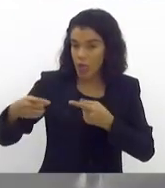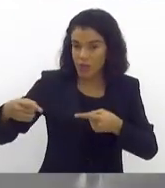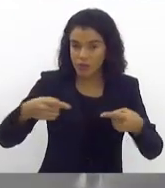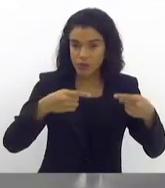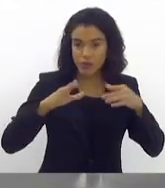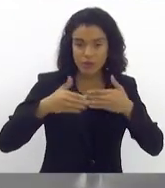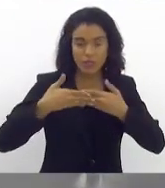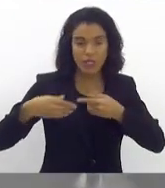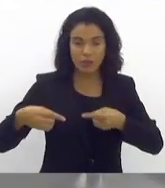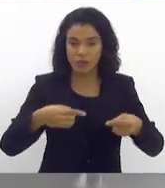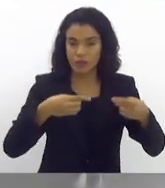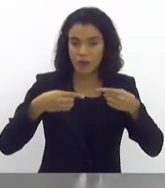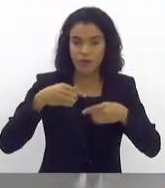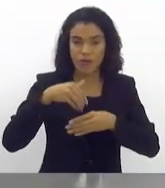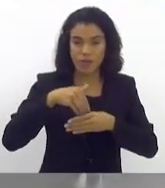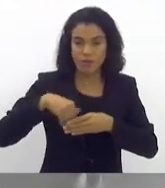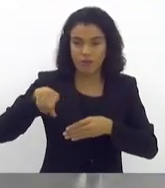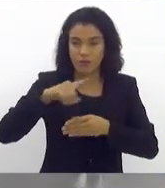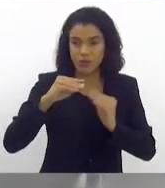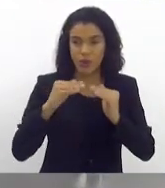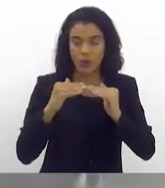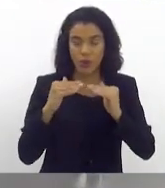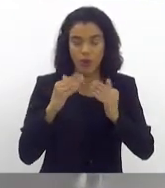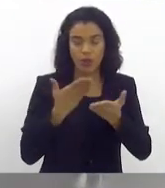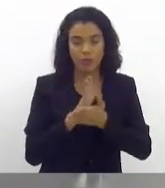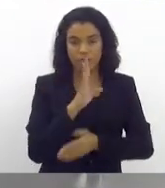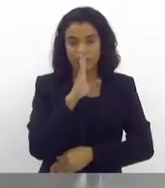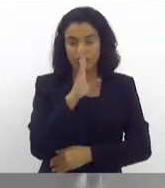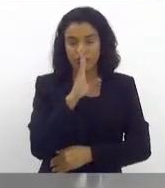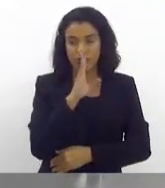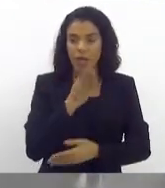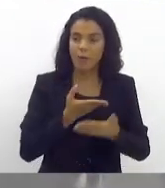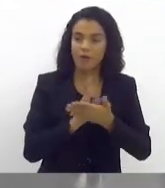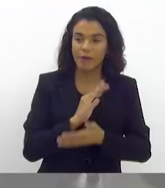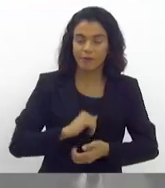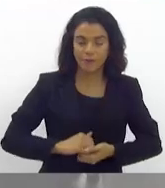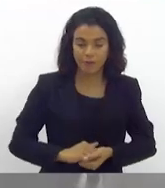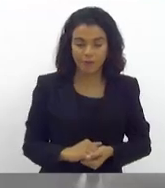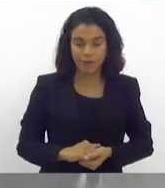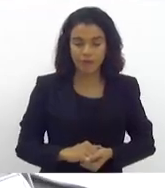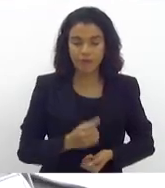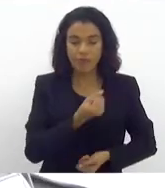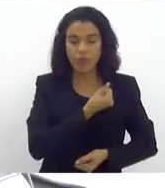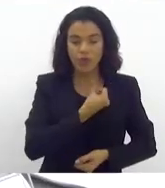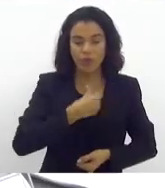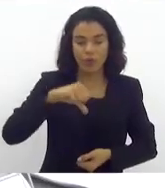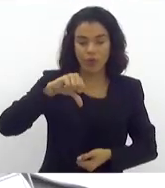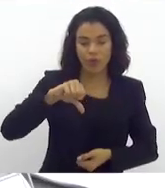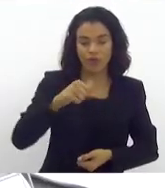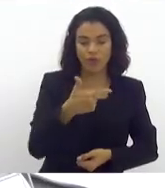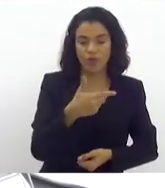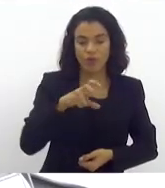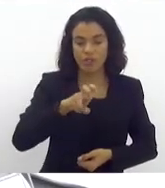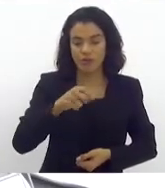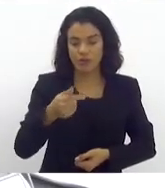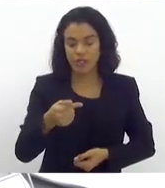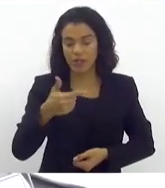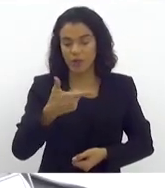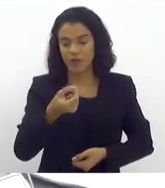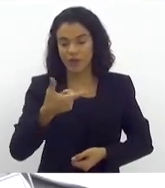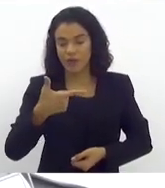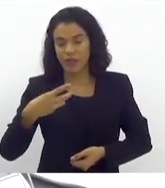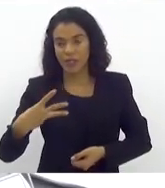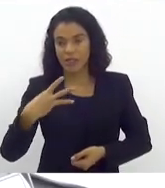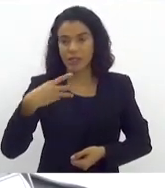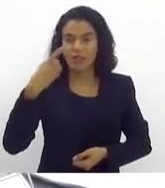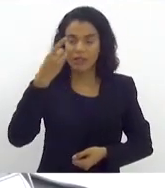discutir, encerrada a discussão. Em votação, senhores que aprovam, permaneçam como estão, aprovado. Item 9 da pauta é o PL 257-23, de autoria da